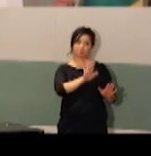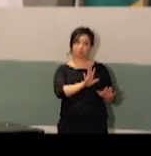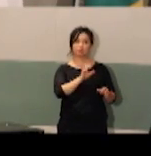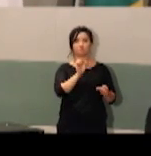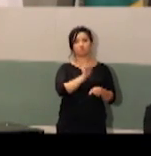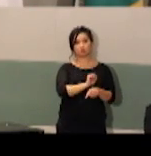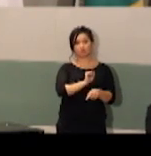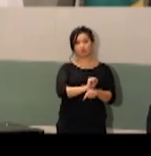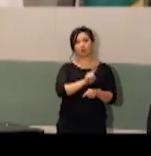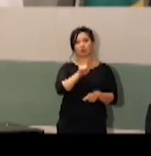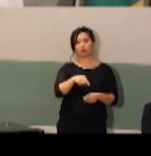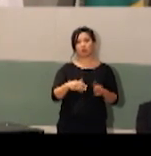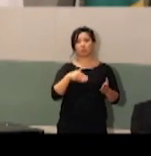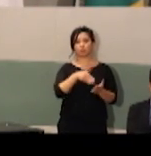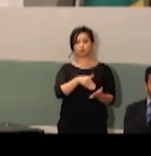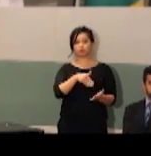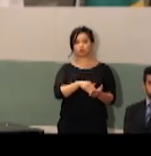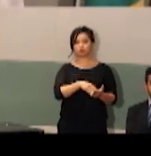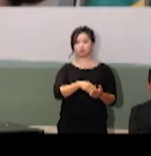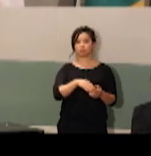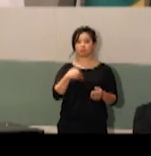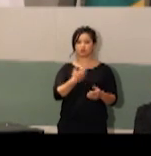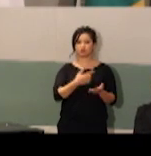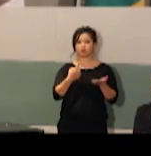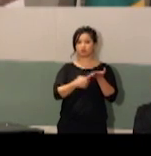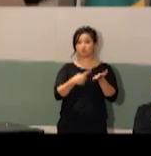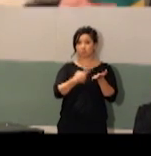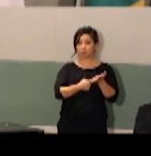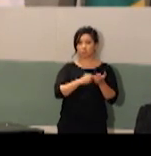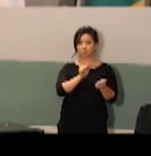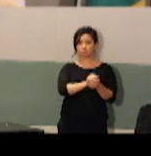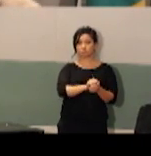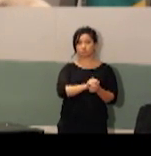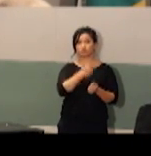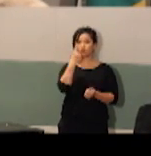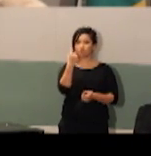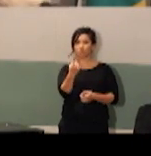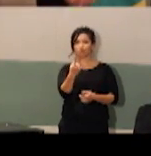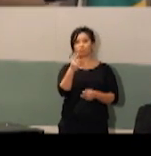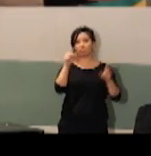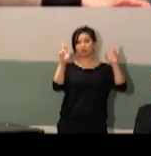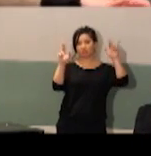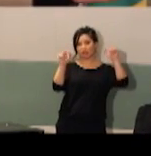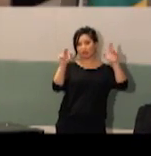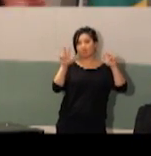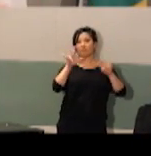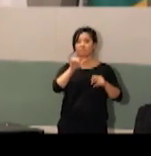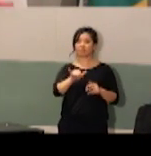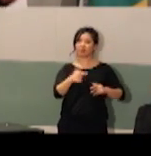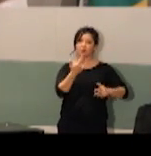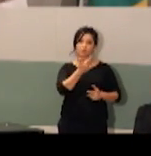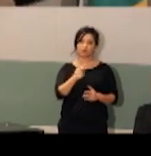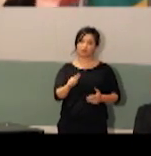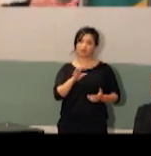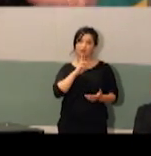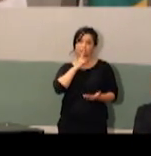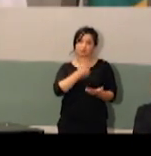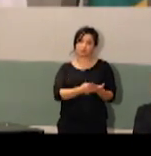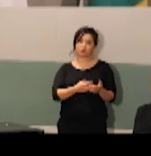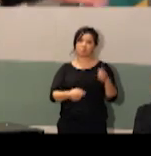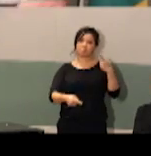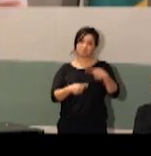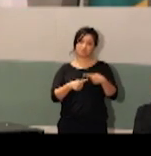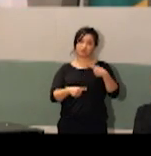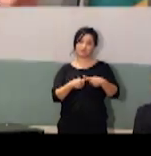intervalo, entre quando acordamos com seus assessores, que um dos temas ficaria sem comentário